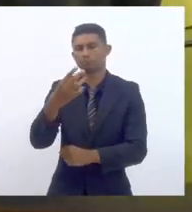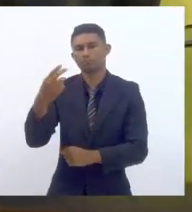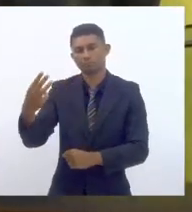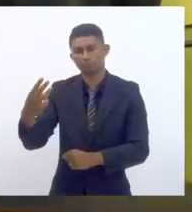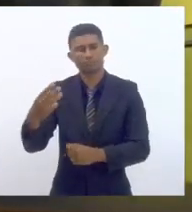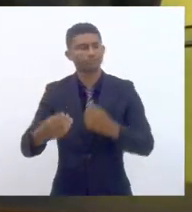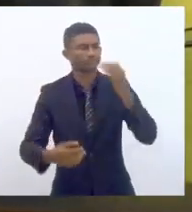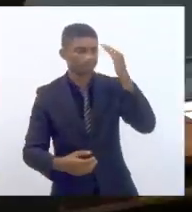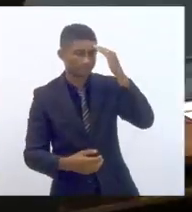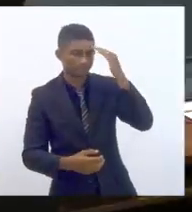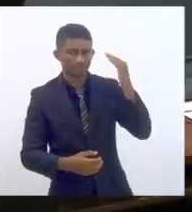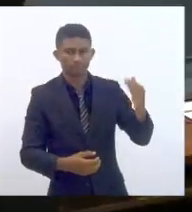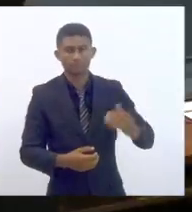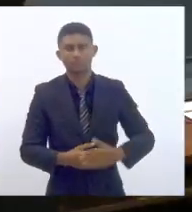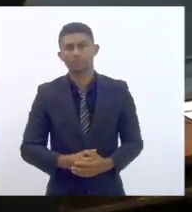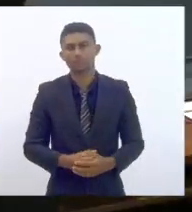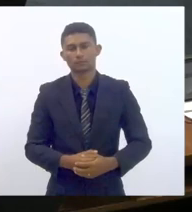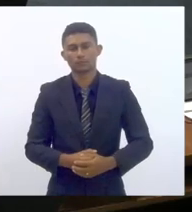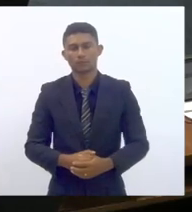Obrigado.